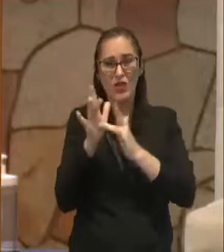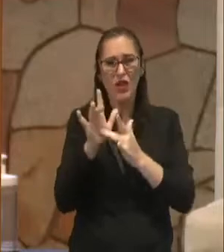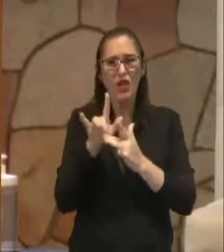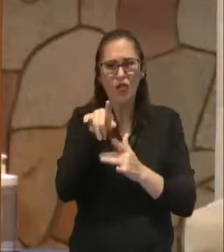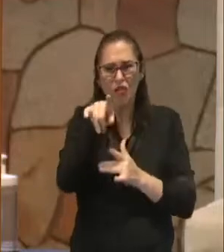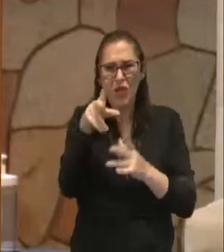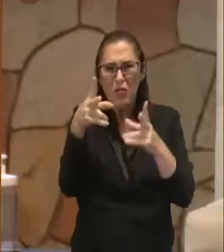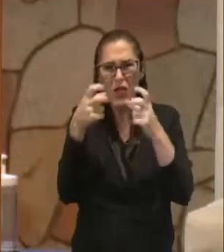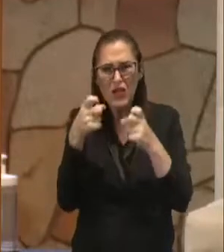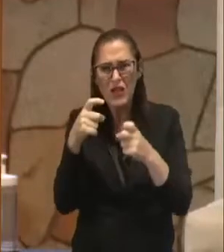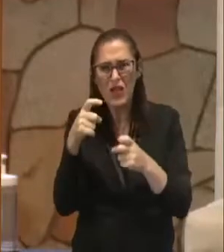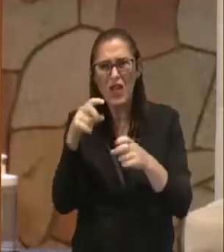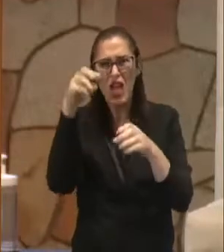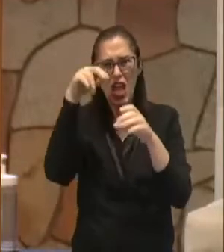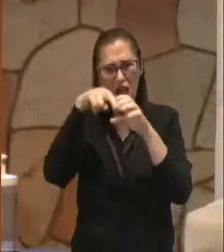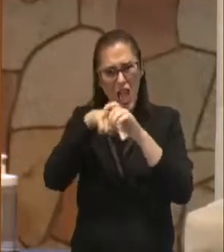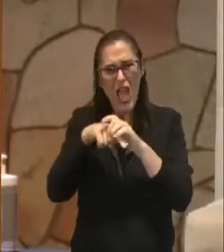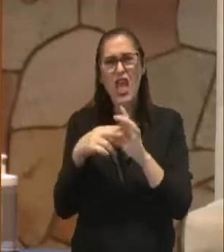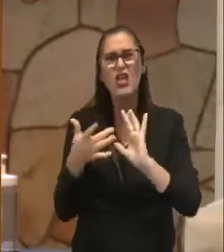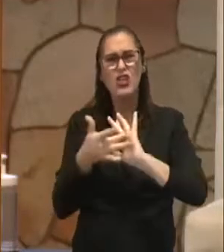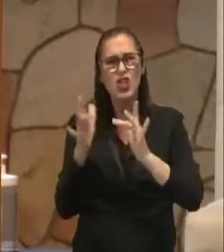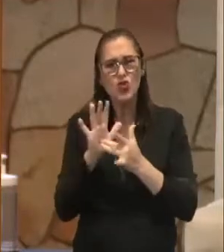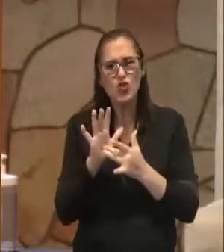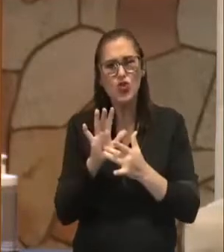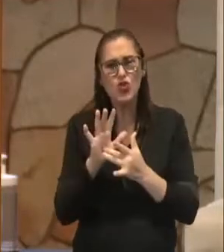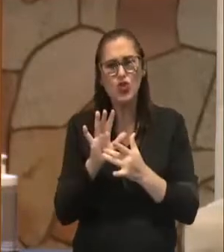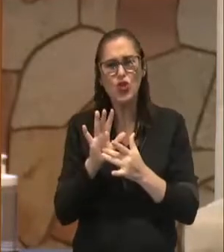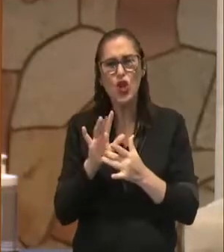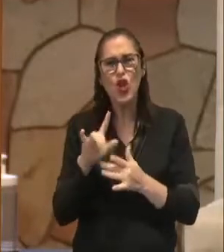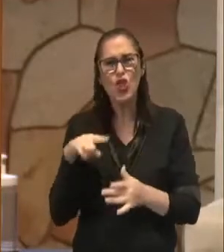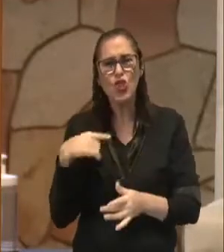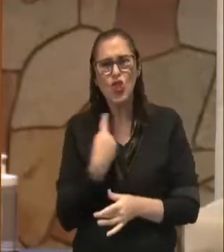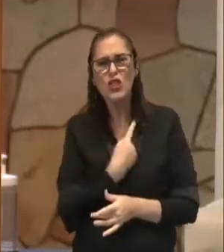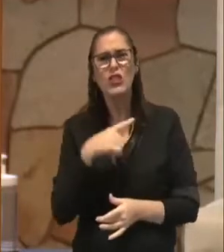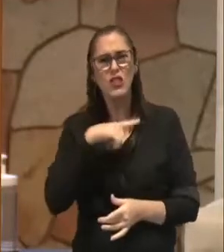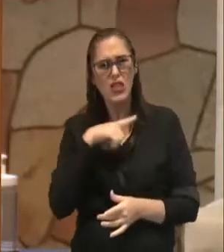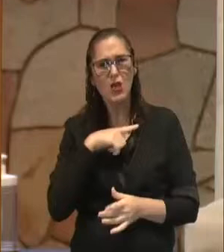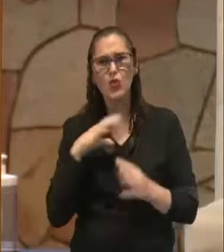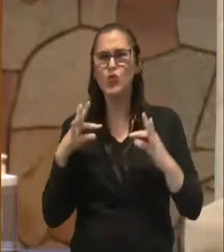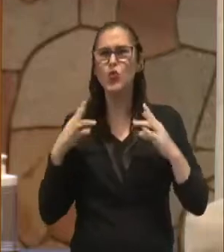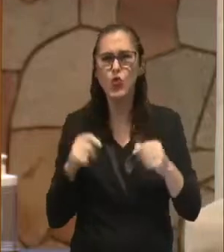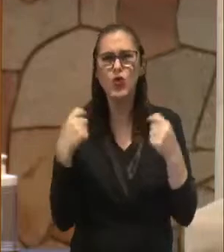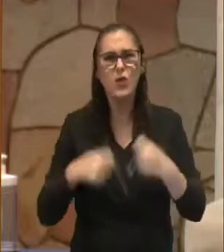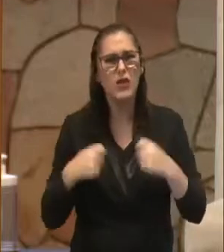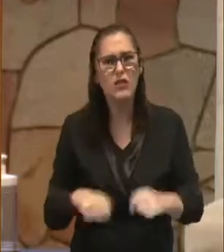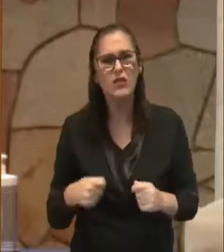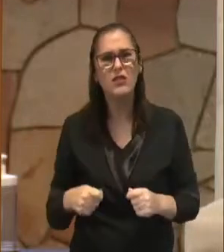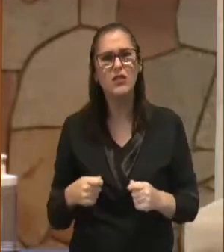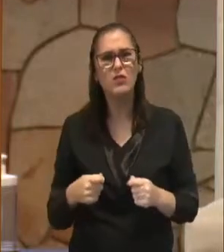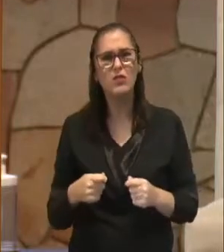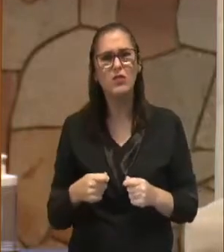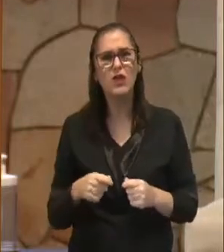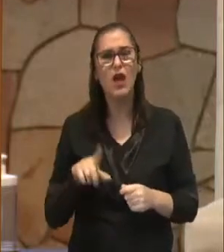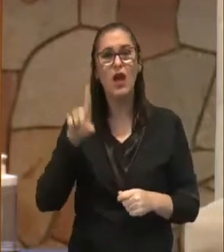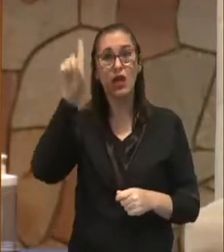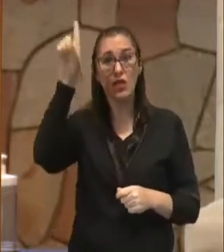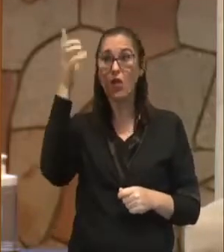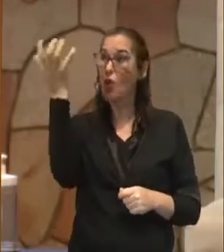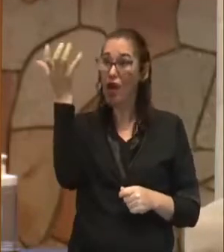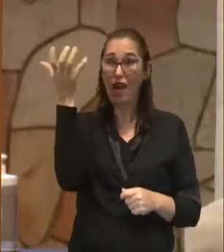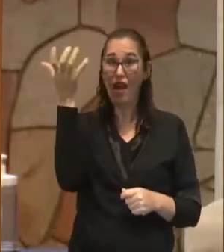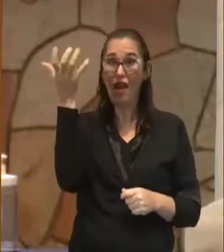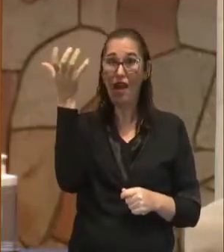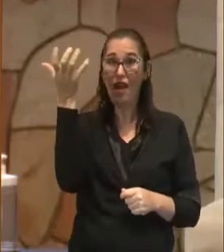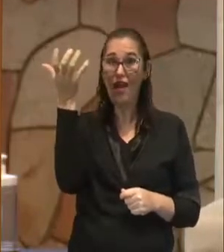percebe que em Jesus nós somos tudo o que Deus, posicionalmente nós somos tudo o que Deus